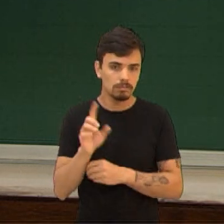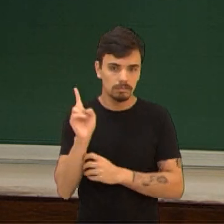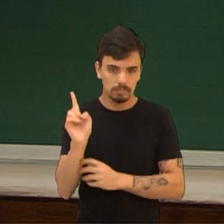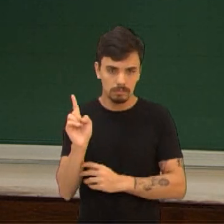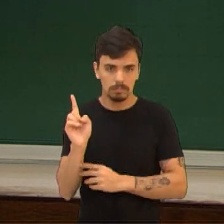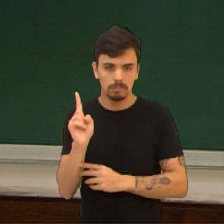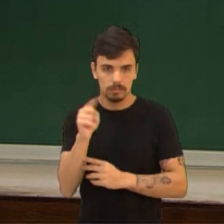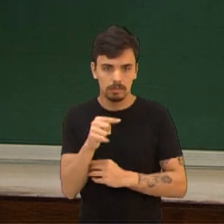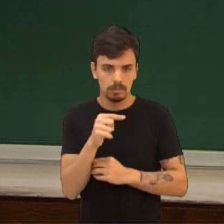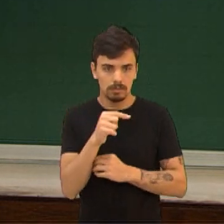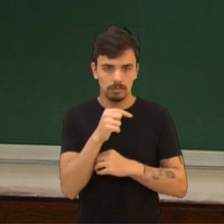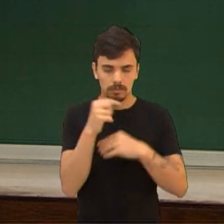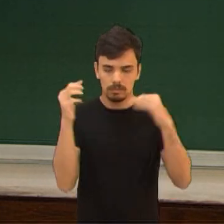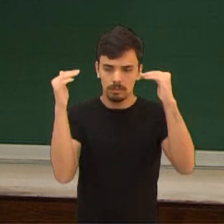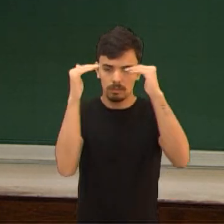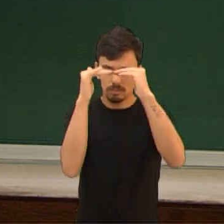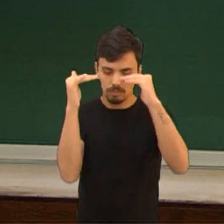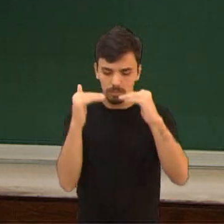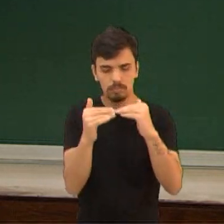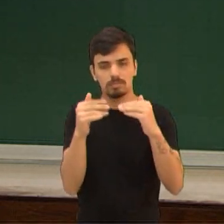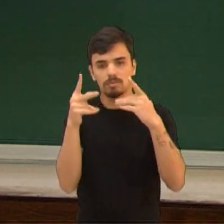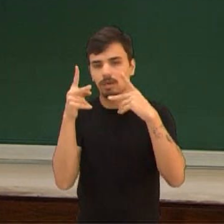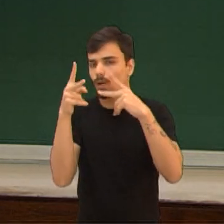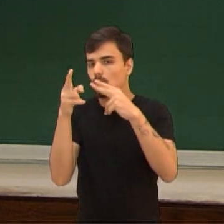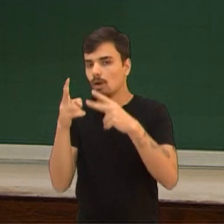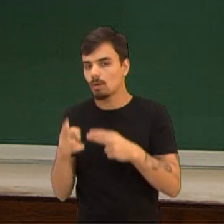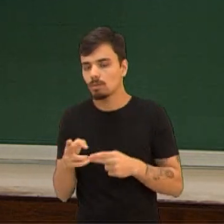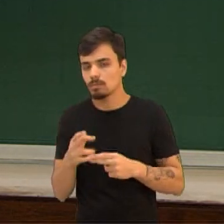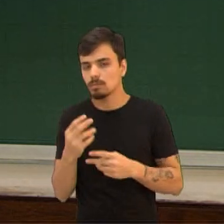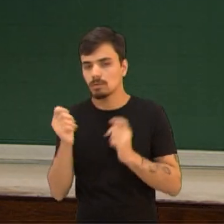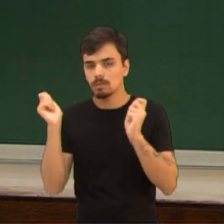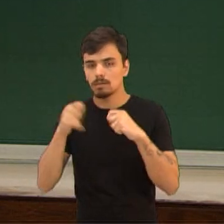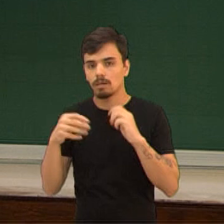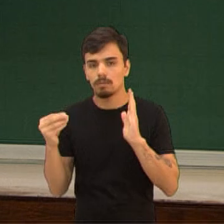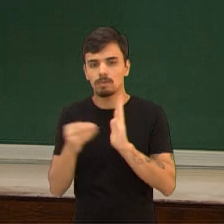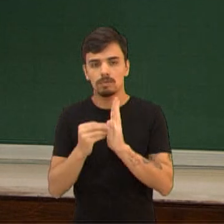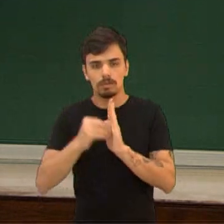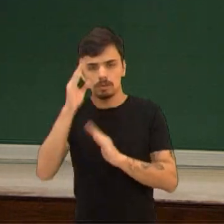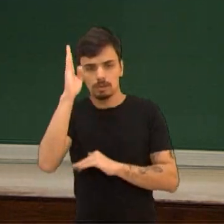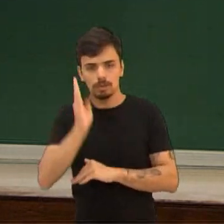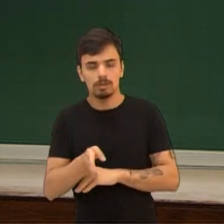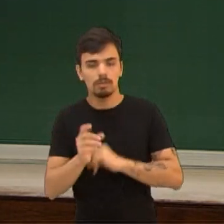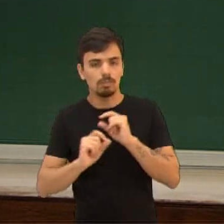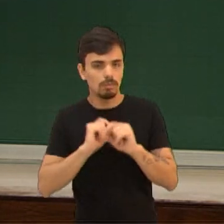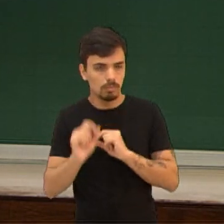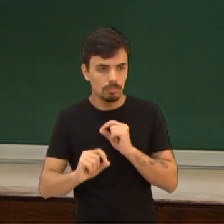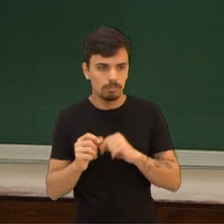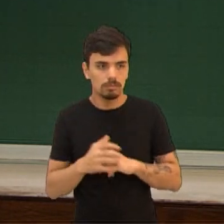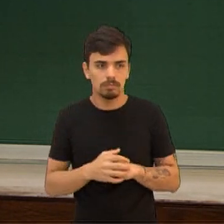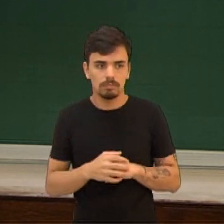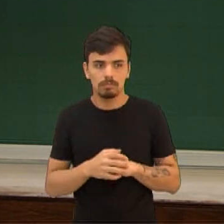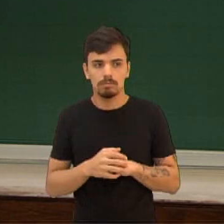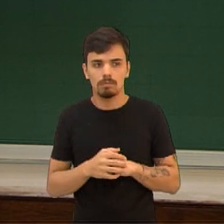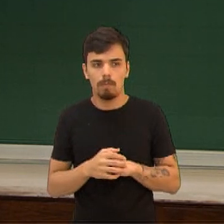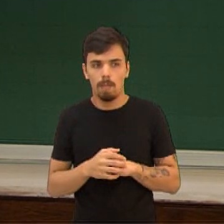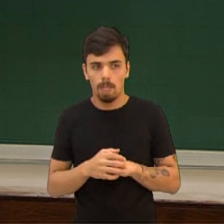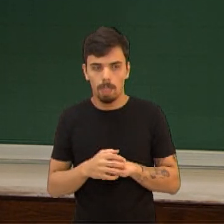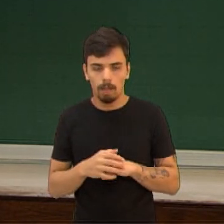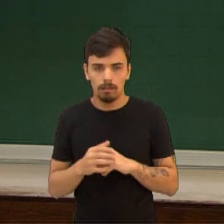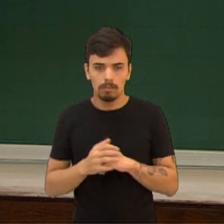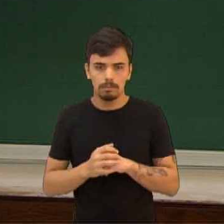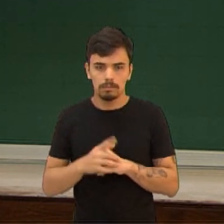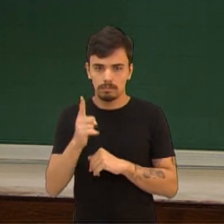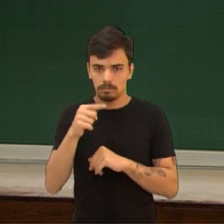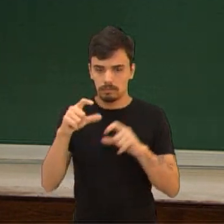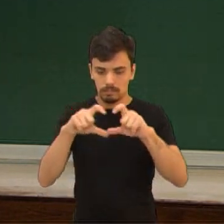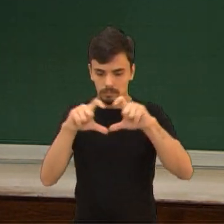pontos são todos em comum, o mesmo par de pontos, a gente pode colocar direto que a tensão aqui da fonte é igual à